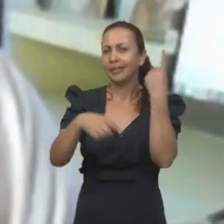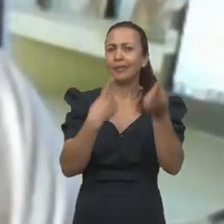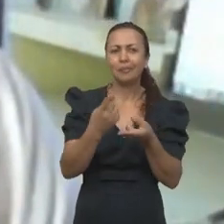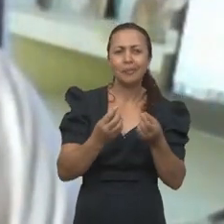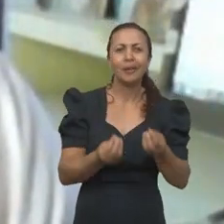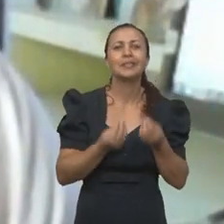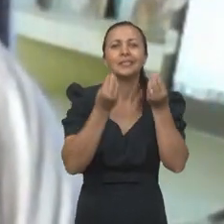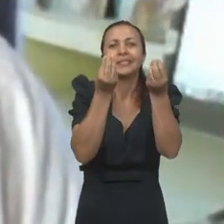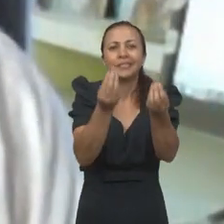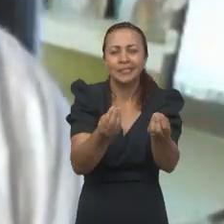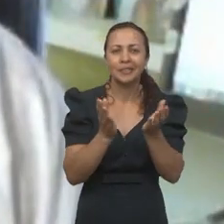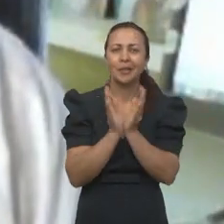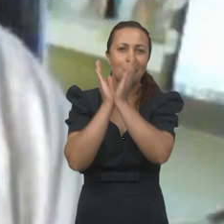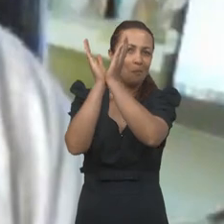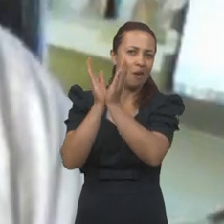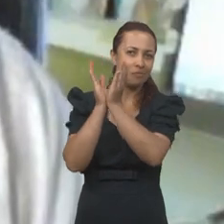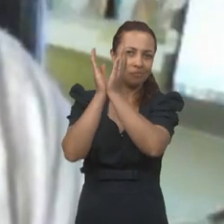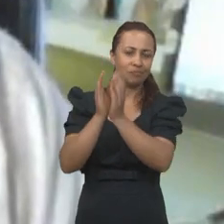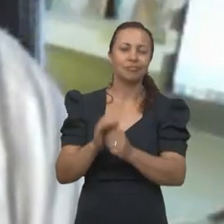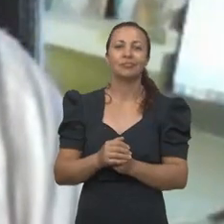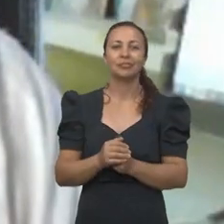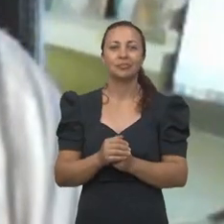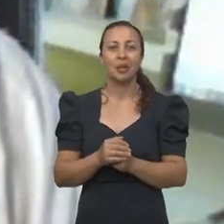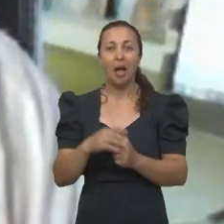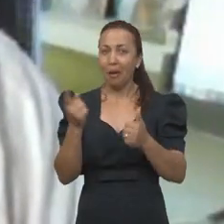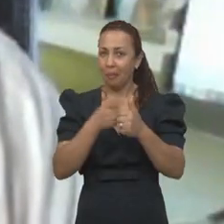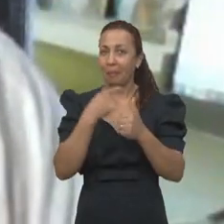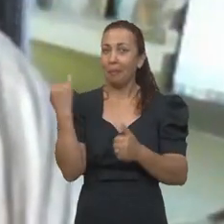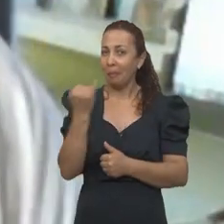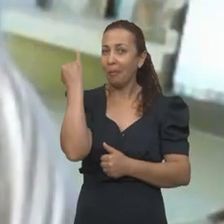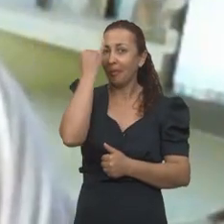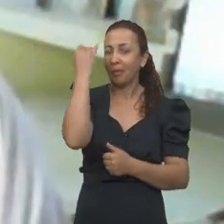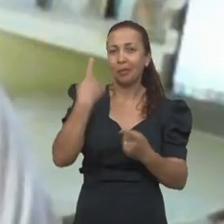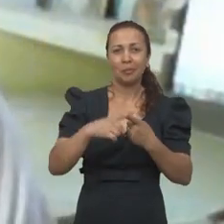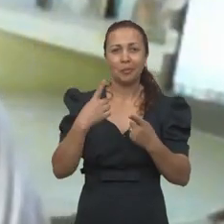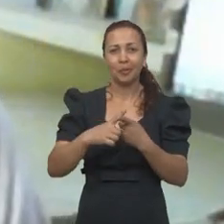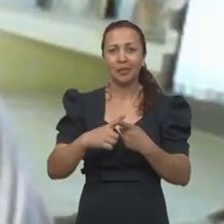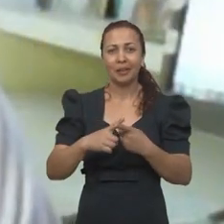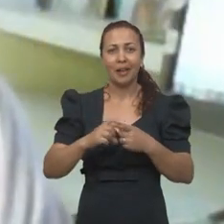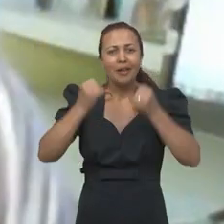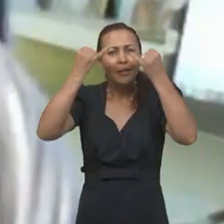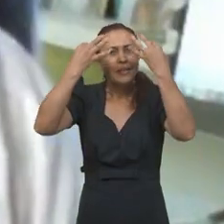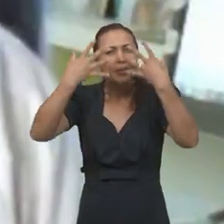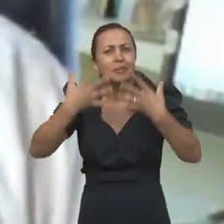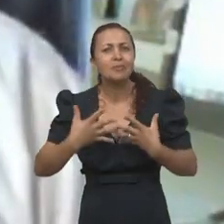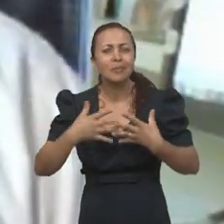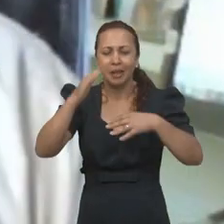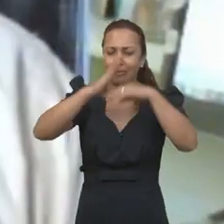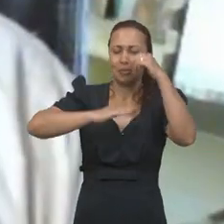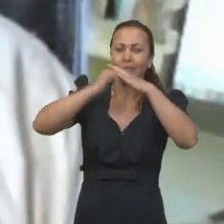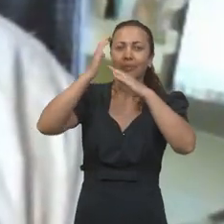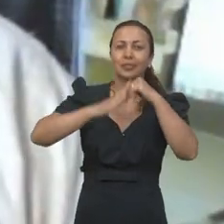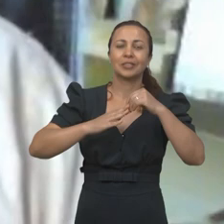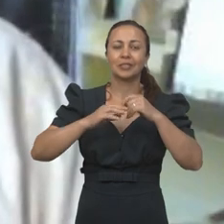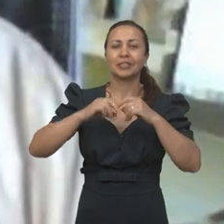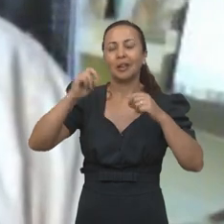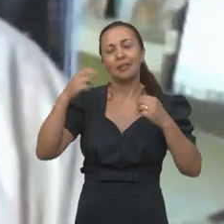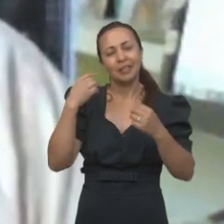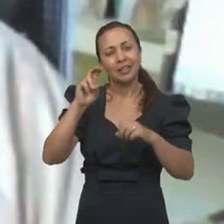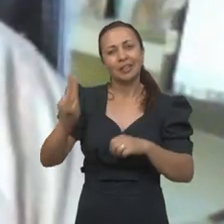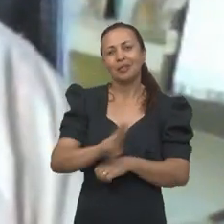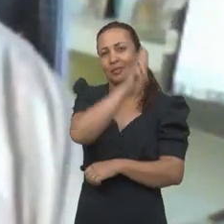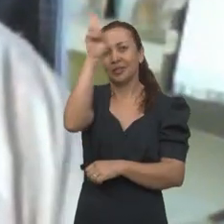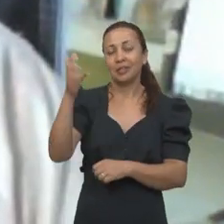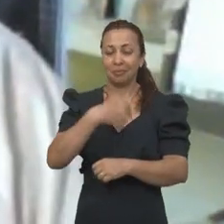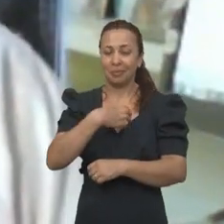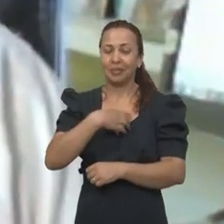depois ele creme a isso então compre muito importante primeiro porque ele explícita essa produção acadêmica que é feita